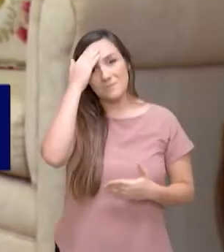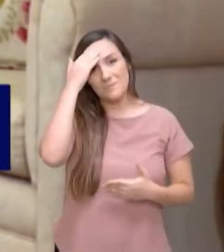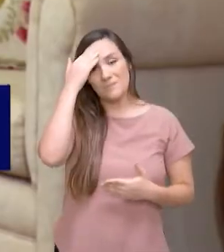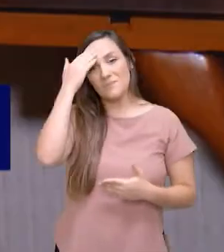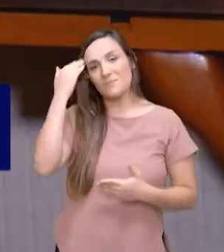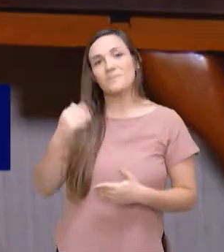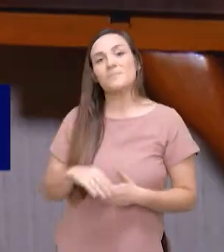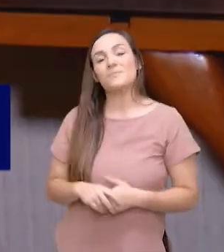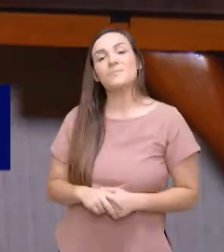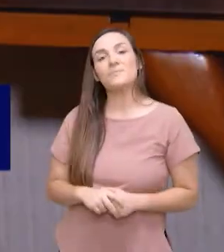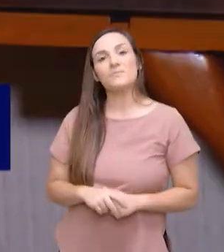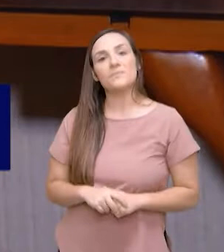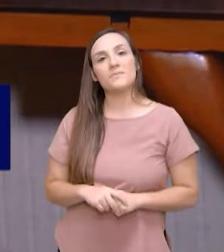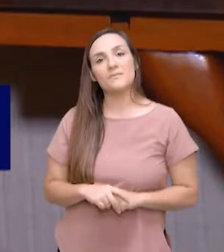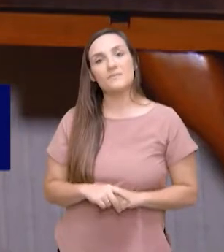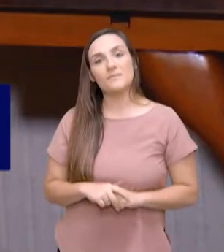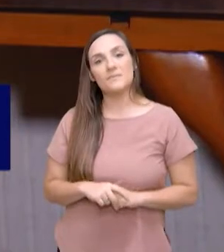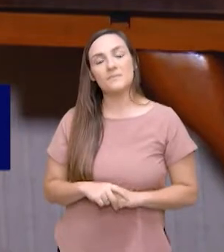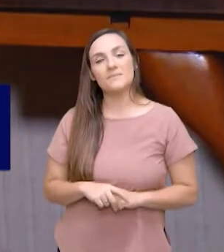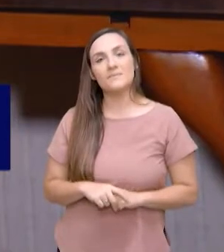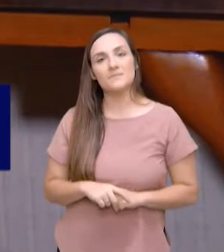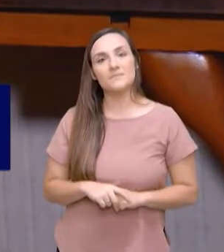não?